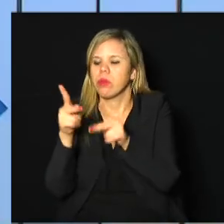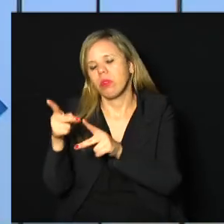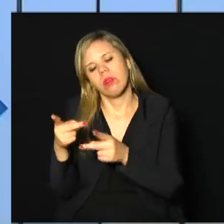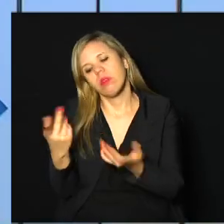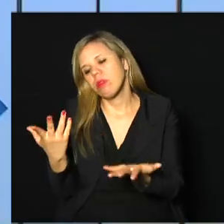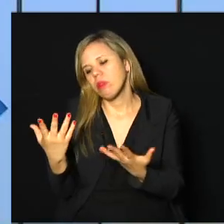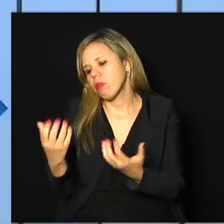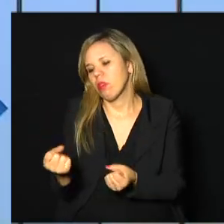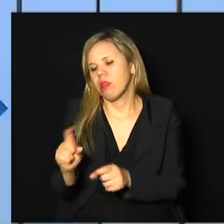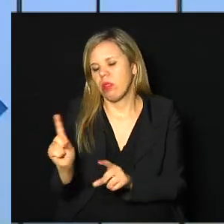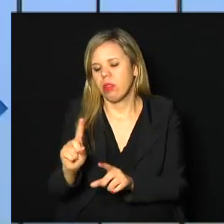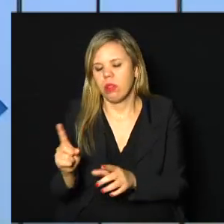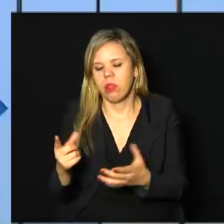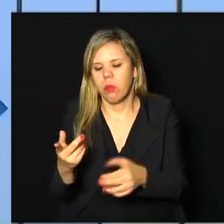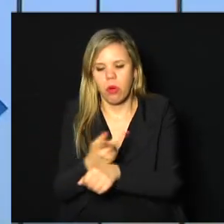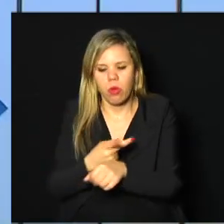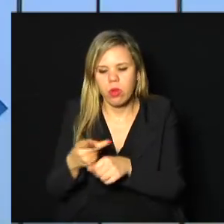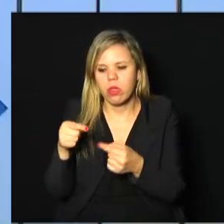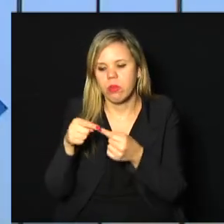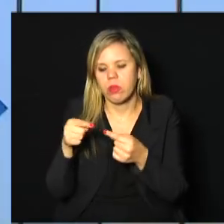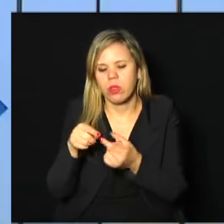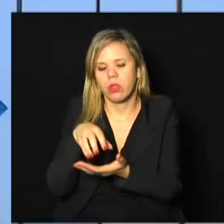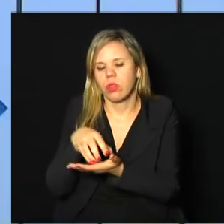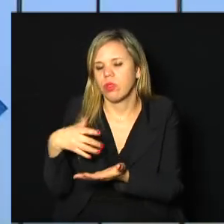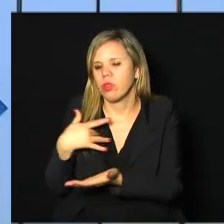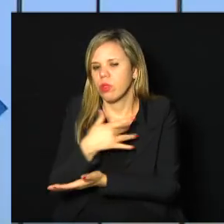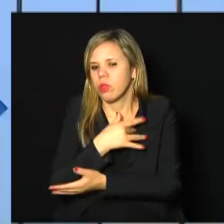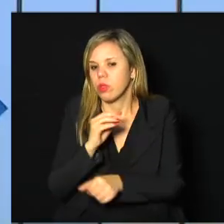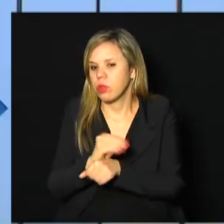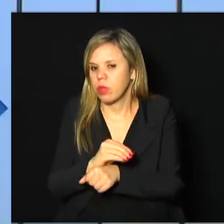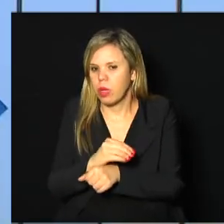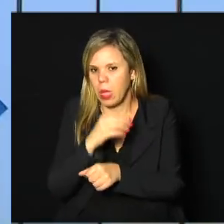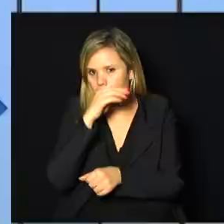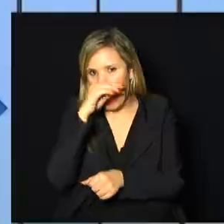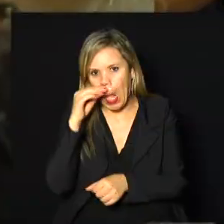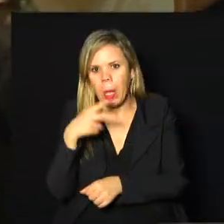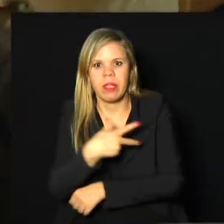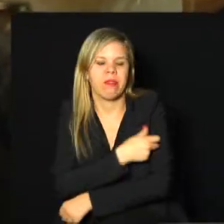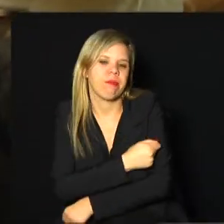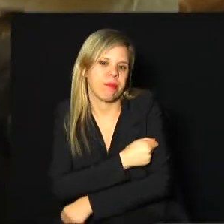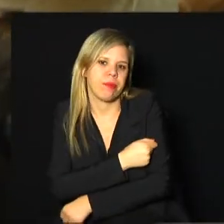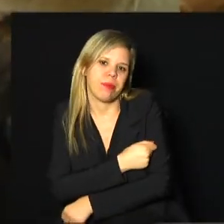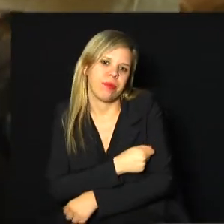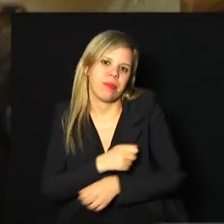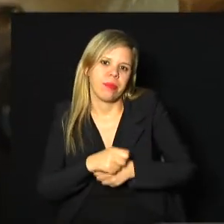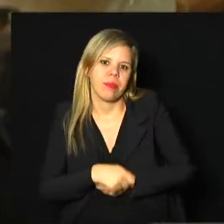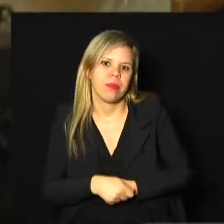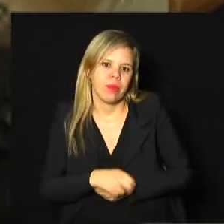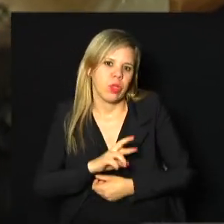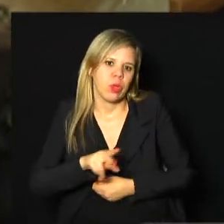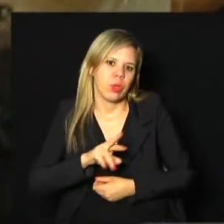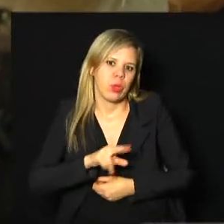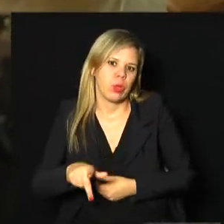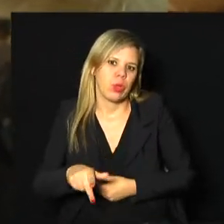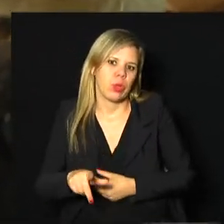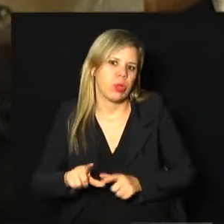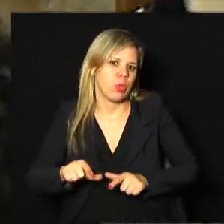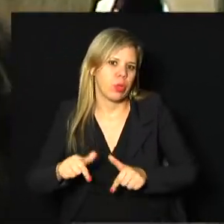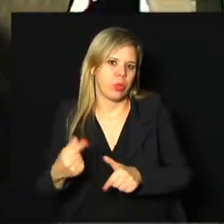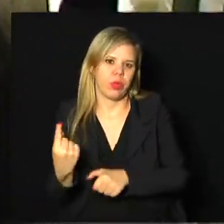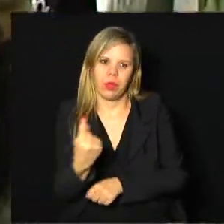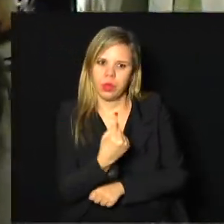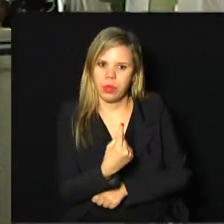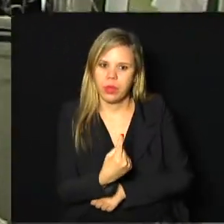efeito negativo que as pessoas não procuram as unidades de saúde para se proteger. A vacinação, ela não é uma